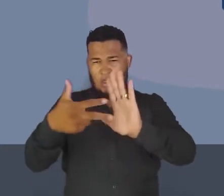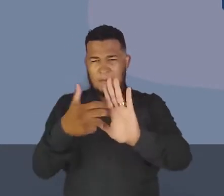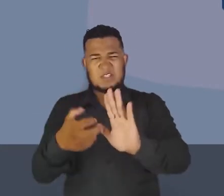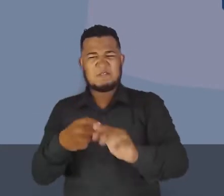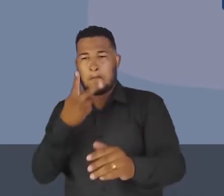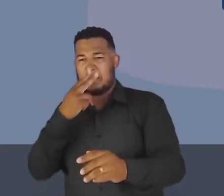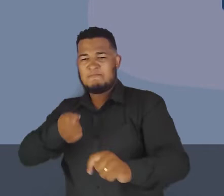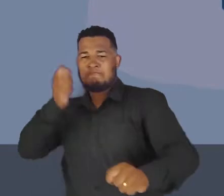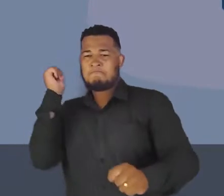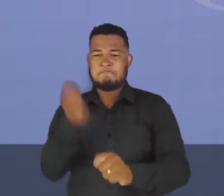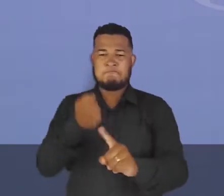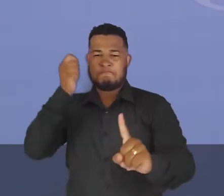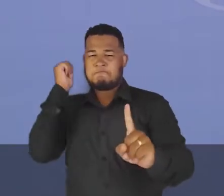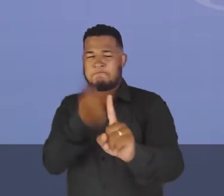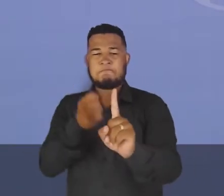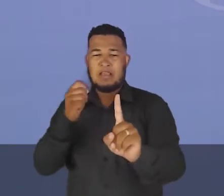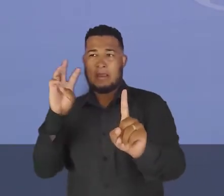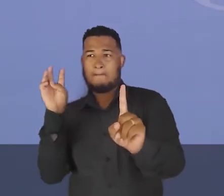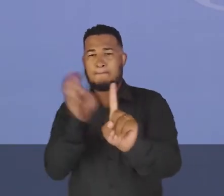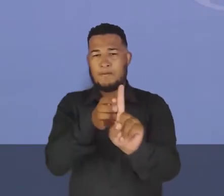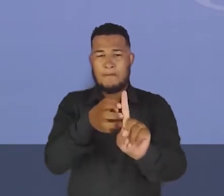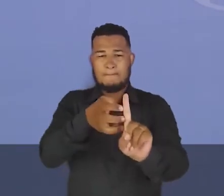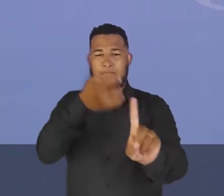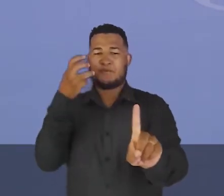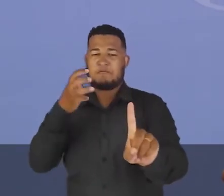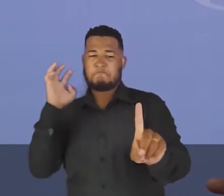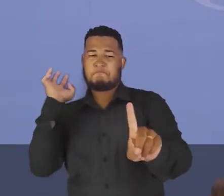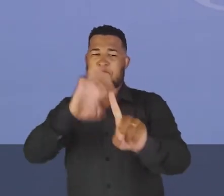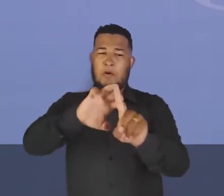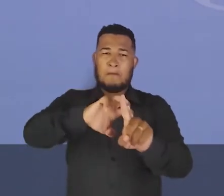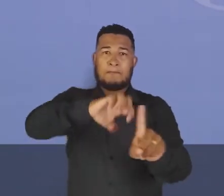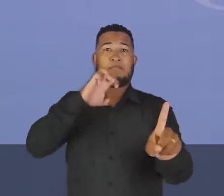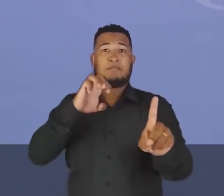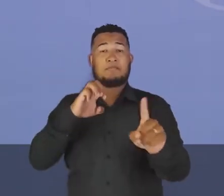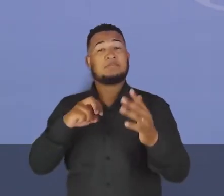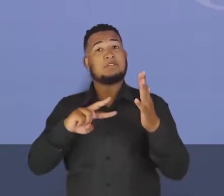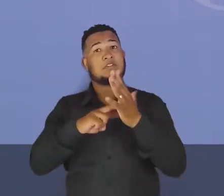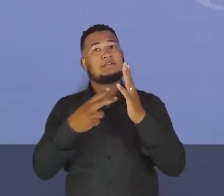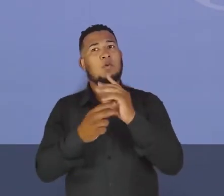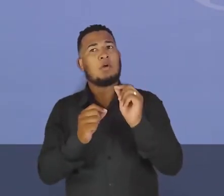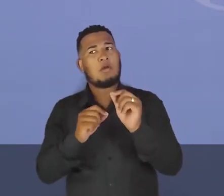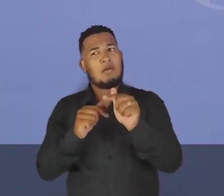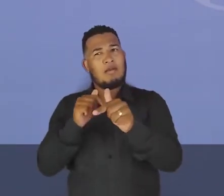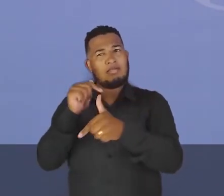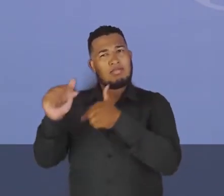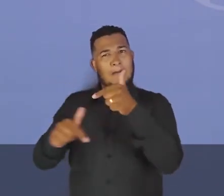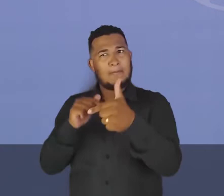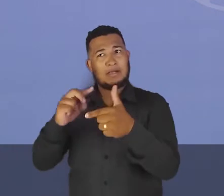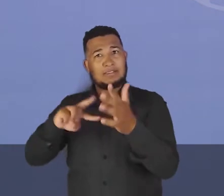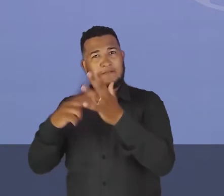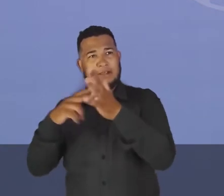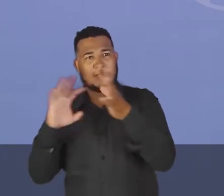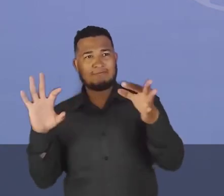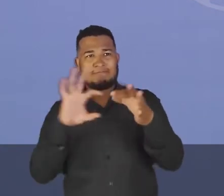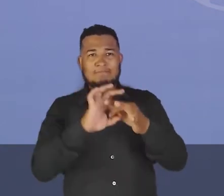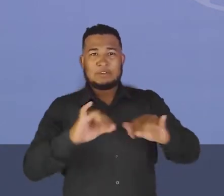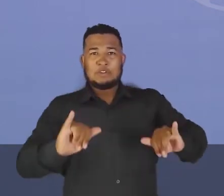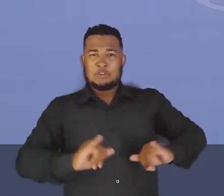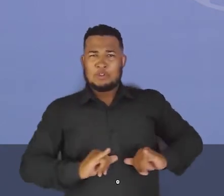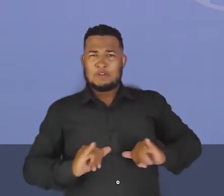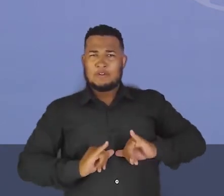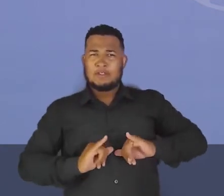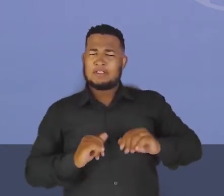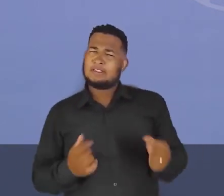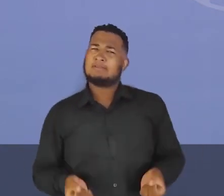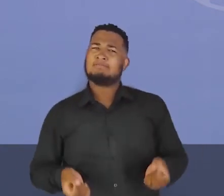Então, ou seja, o termo trabalho ele está intimamente associado à ideia de sofrimento.